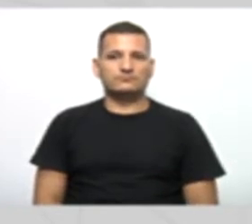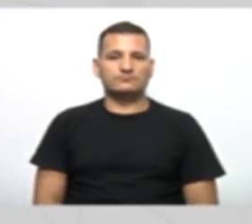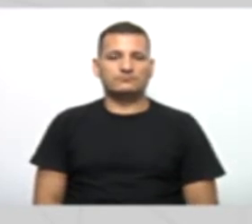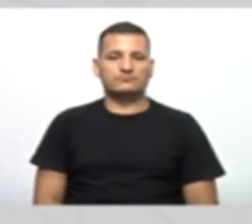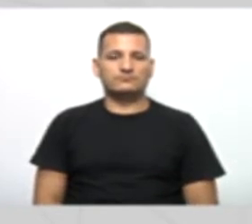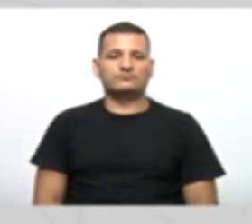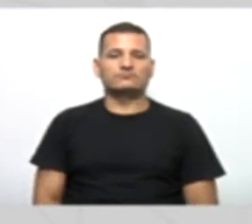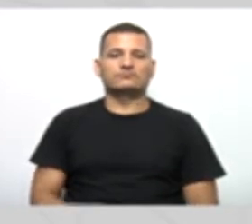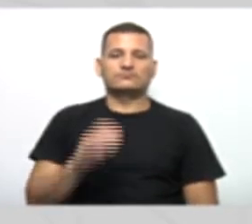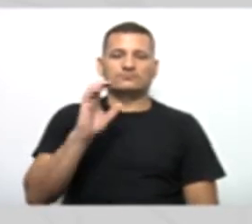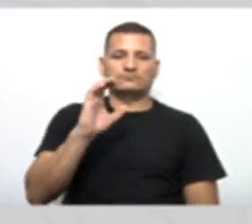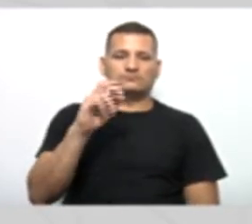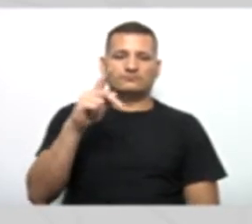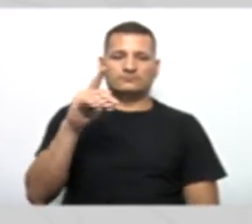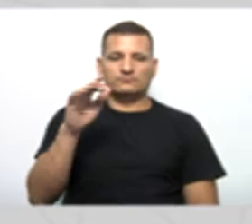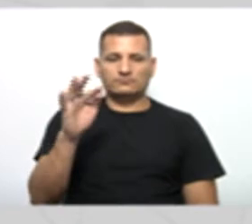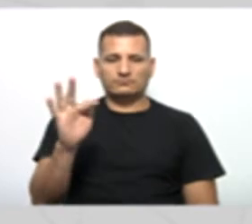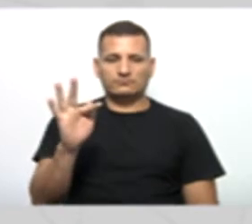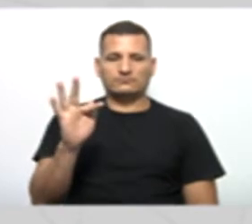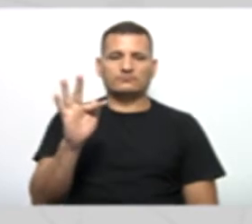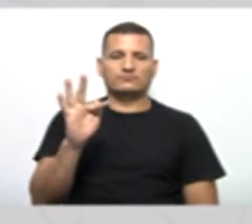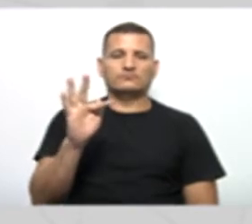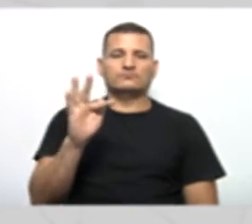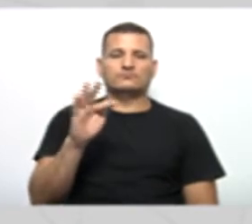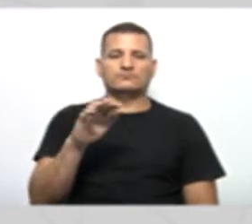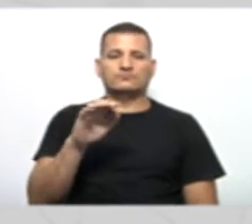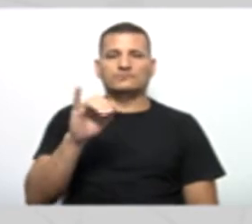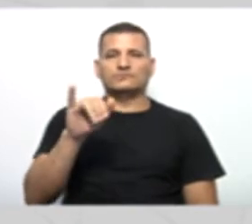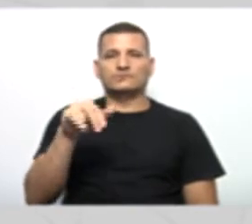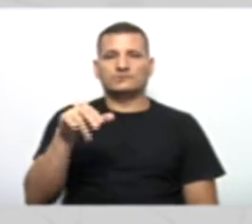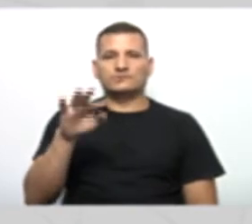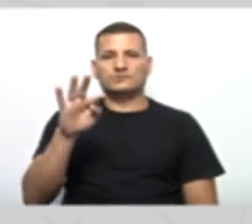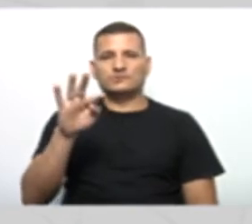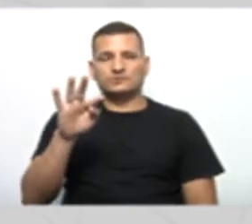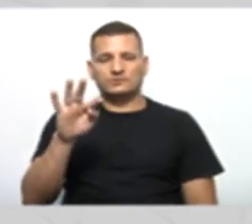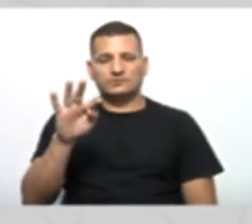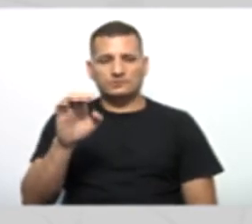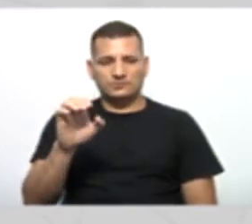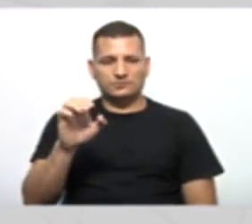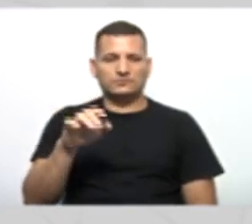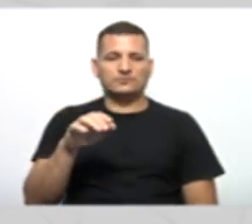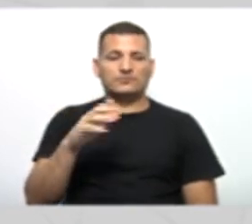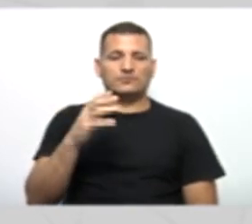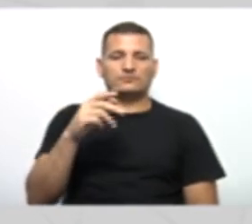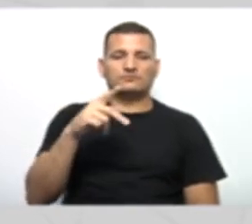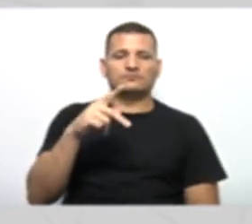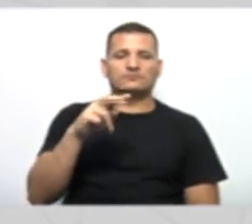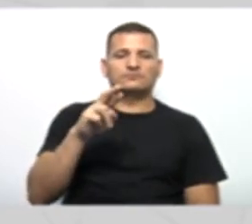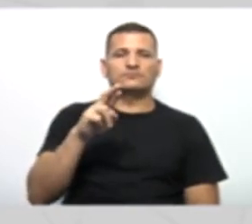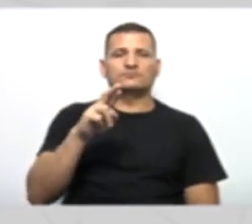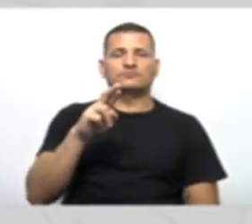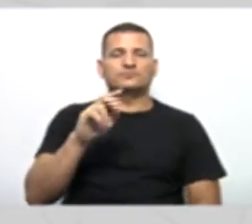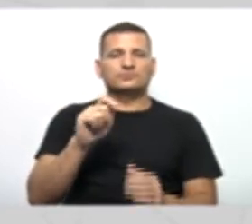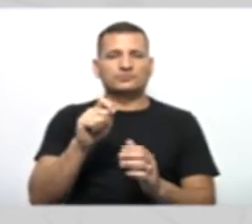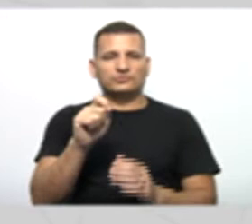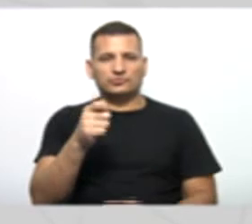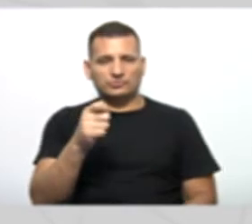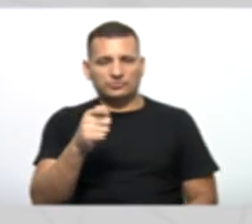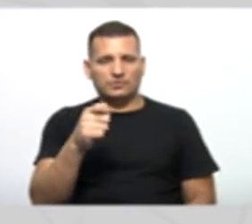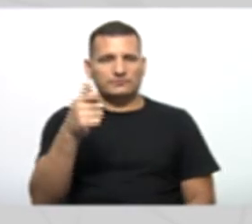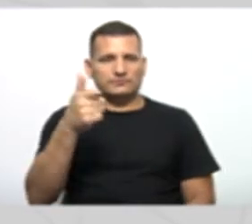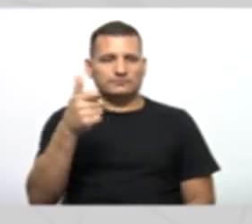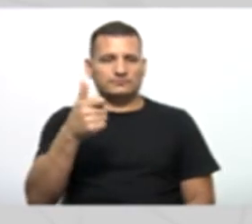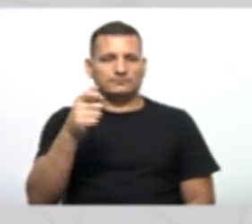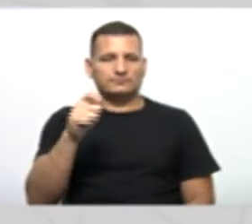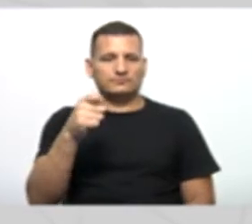tipo inteiro not null também. Só que olha só, eu defini a minha primary key de uma vez só. Eu posso fazer